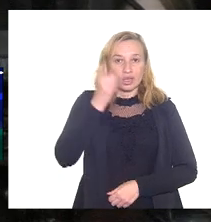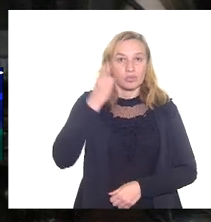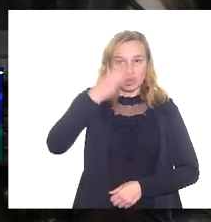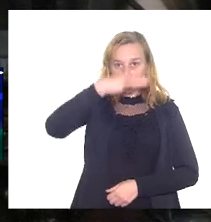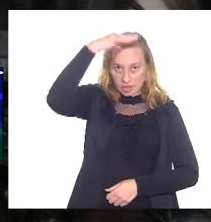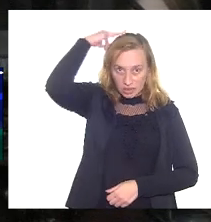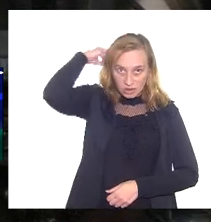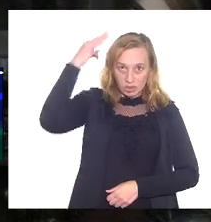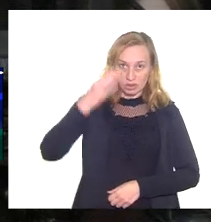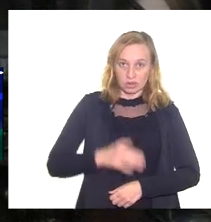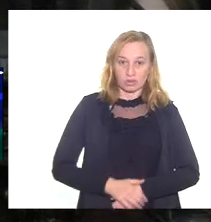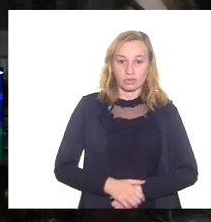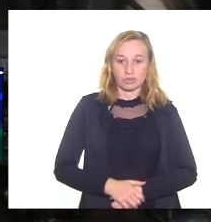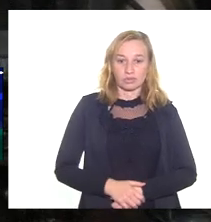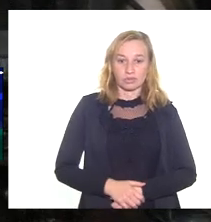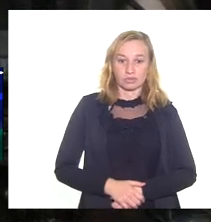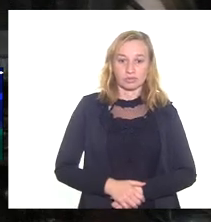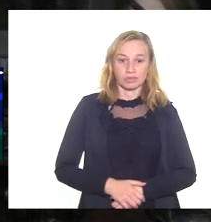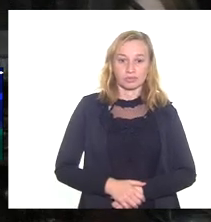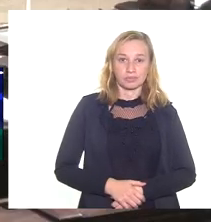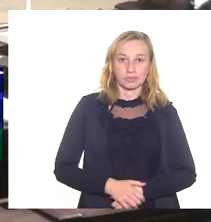Deputado Márcio Pacheco.